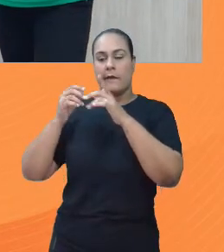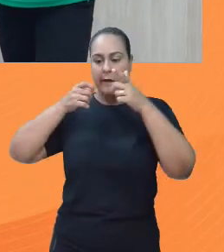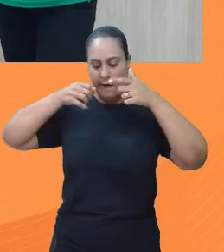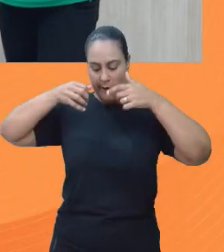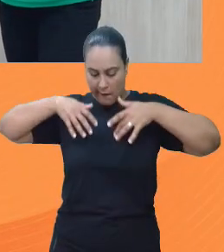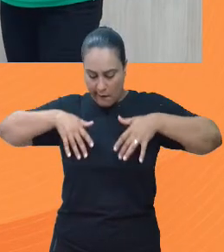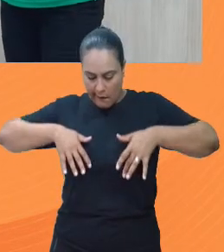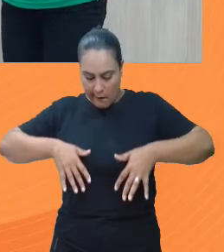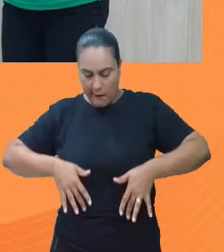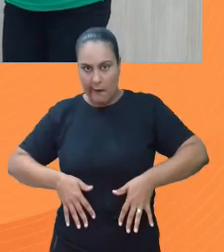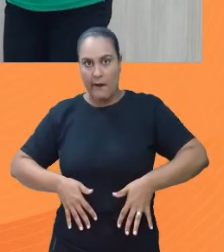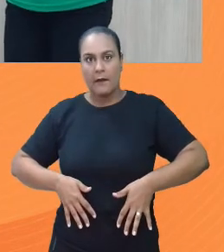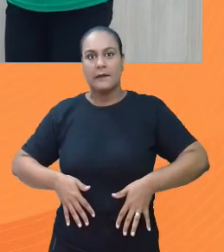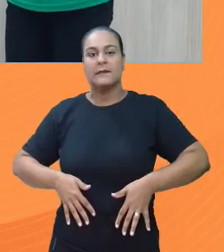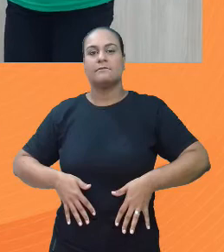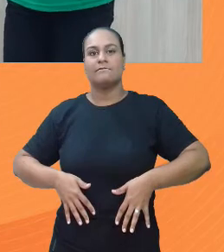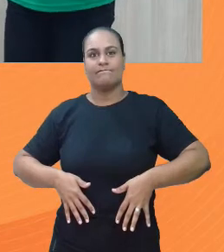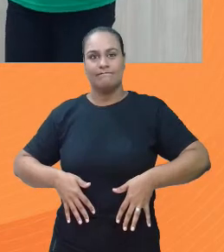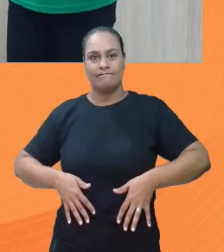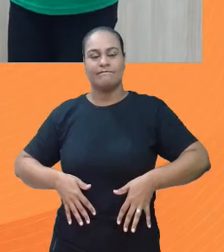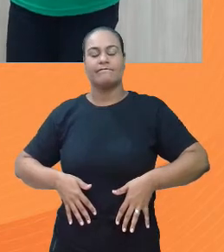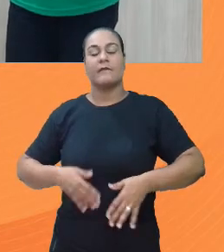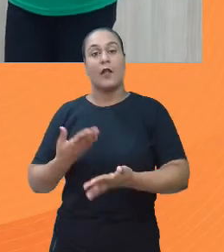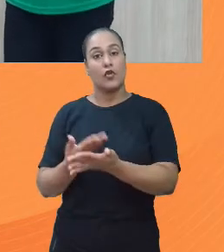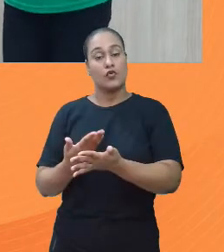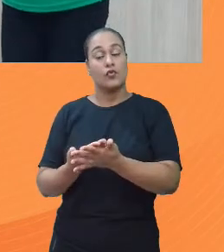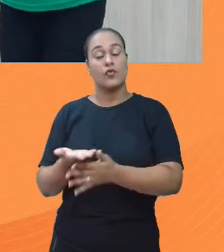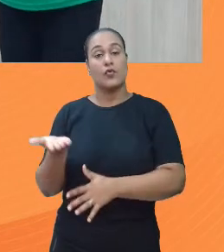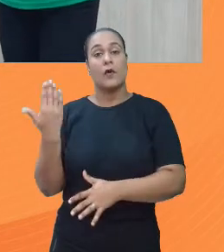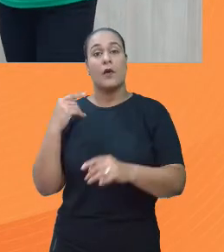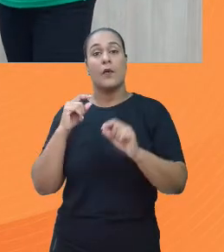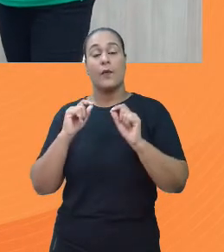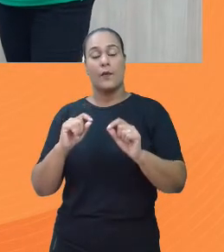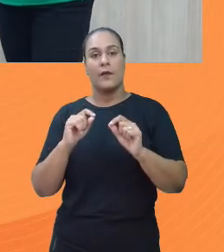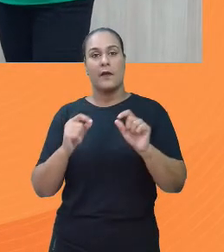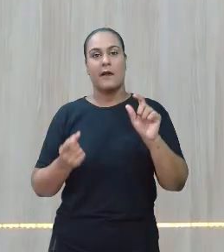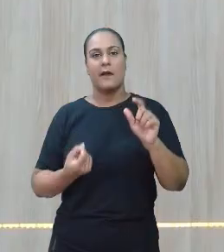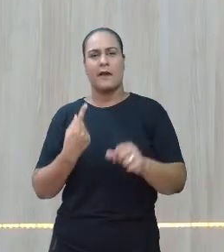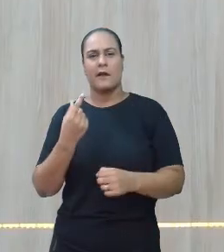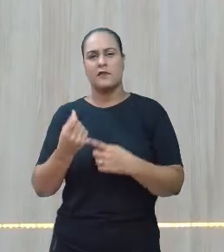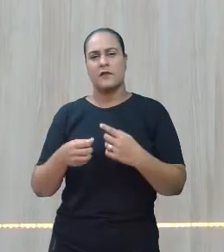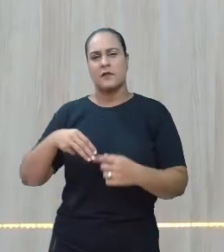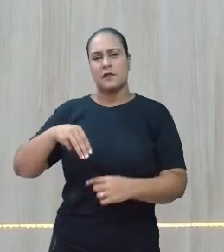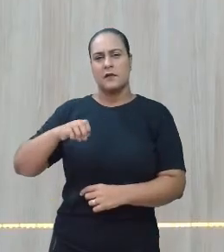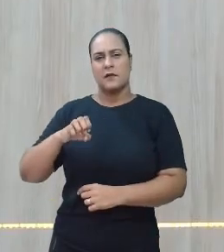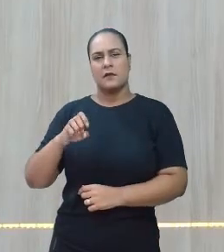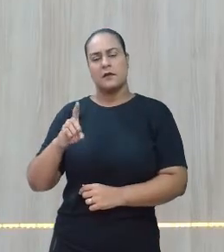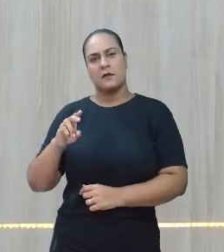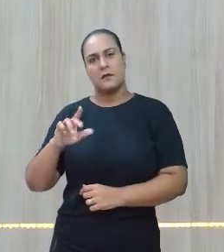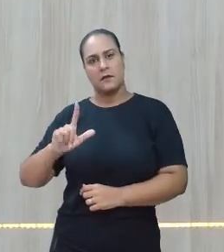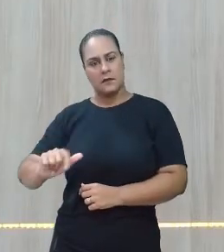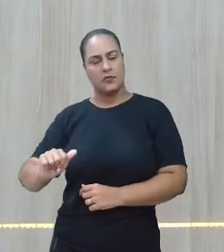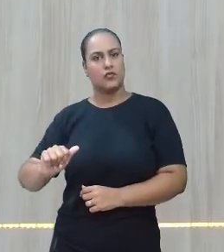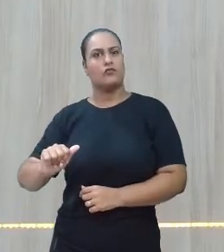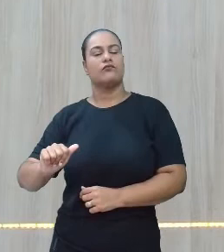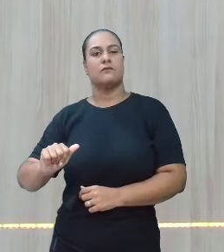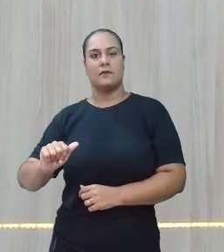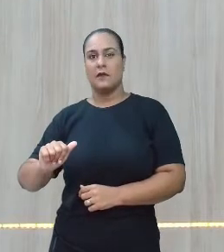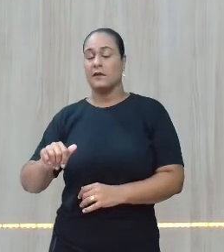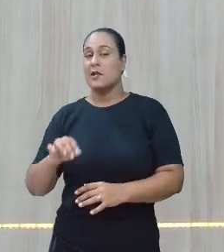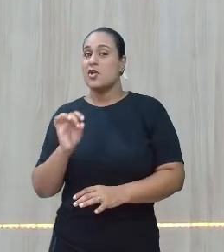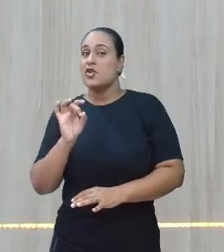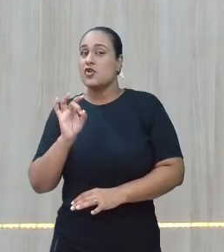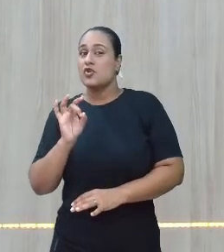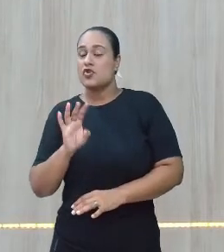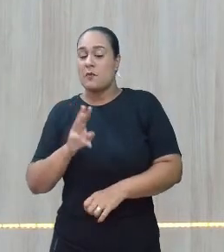vejam aí que é como se, nós já estudamos antes, que às vezes a medula dá uma resposta imediata, mas essa resposta é apenas